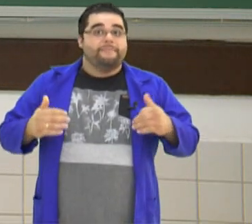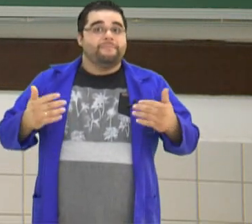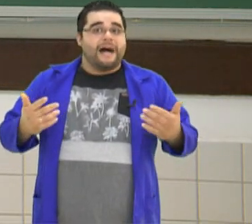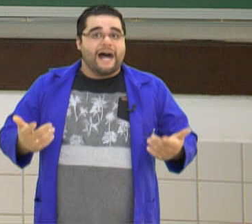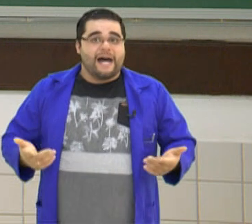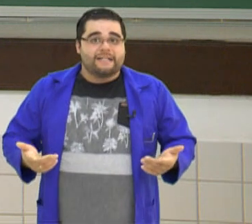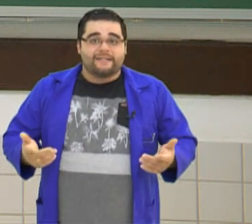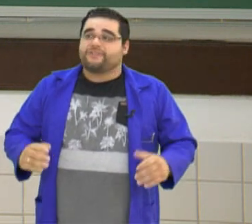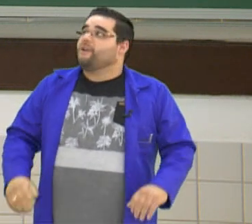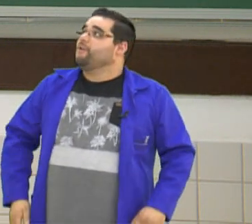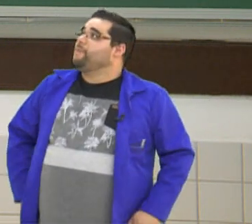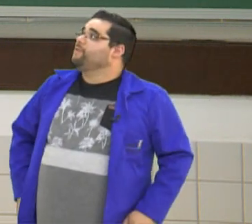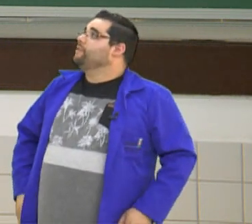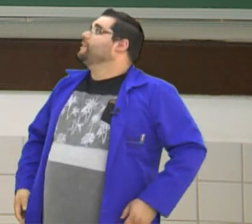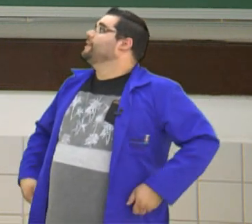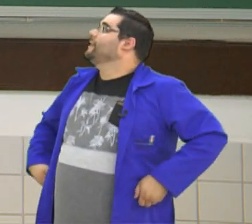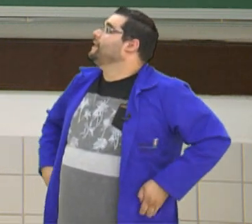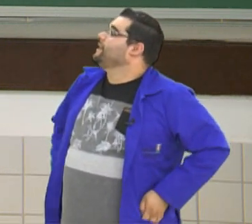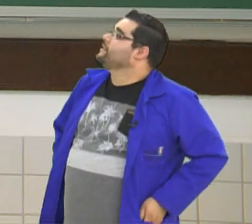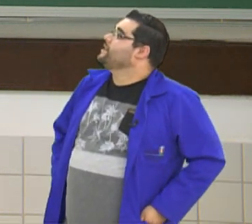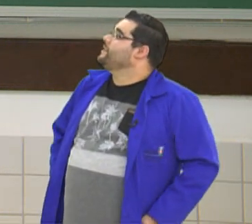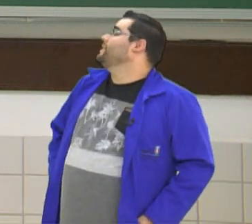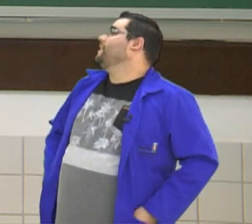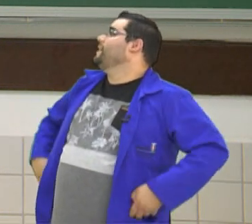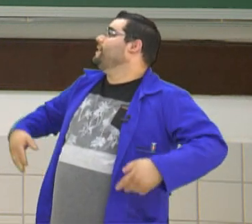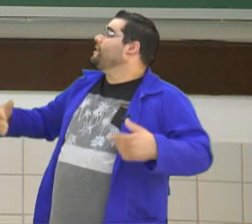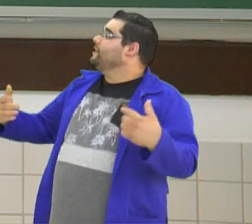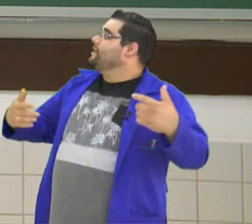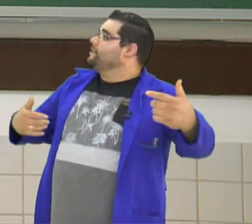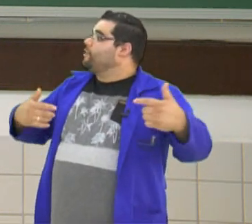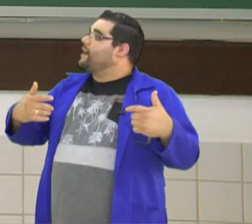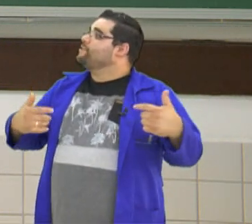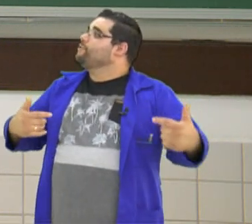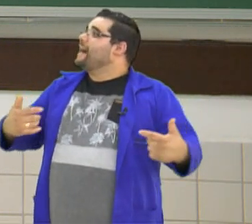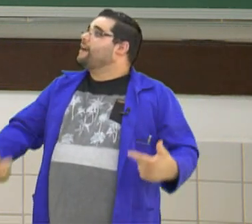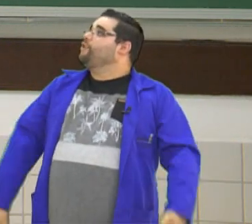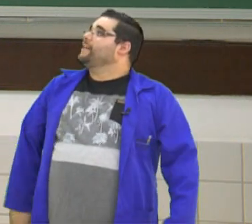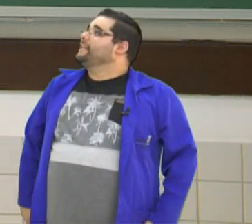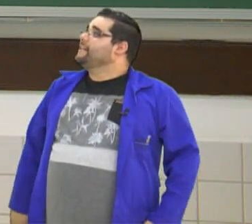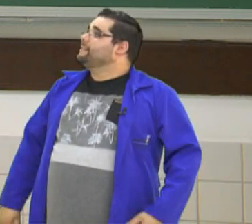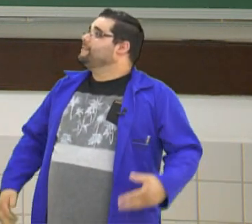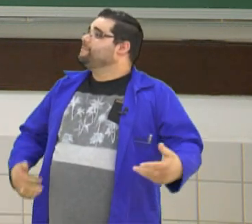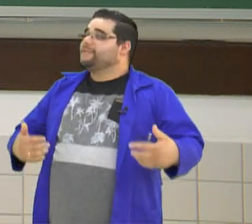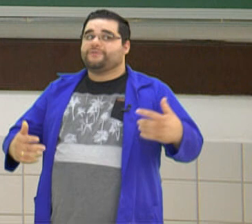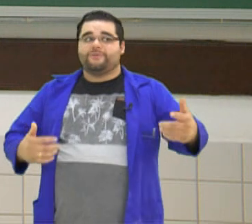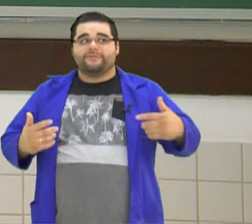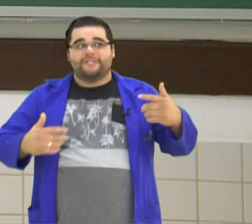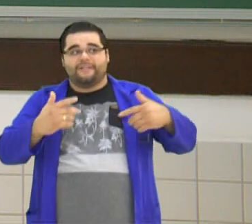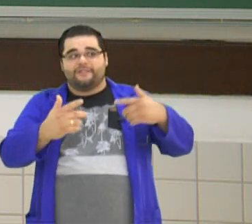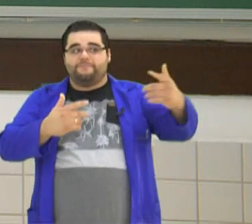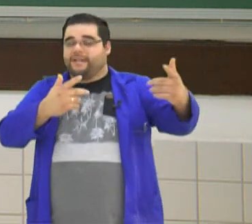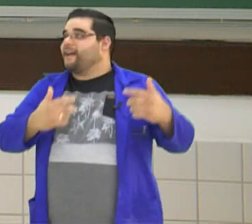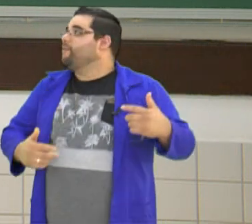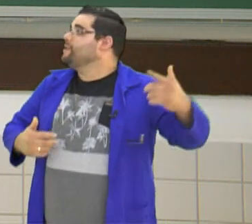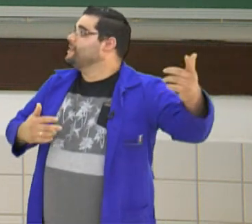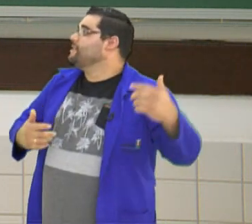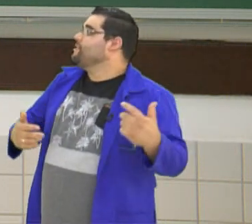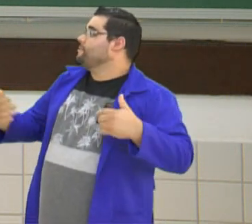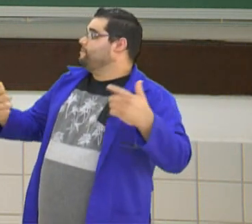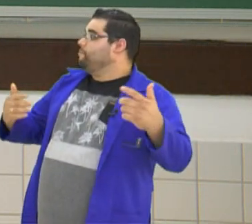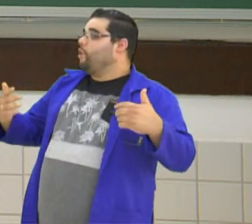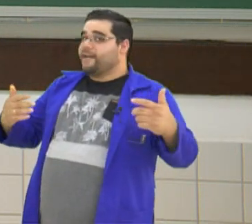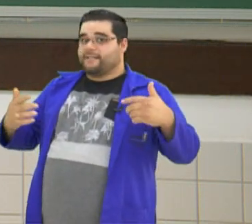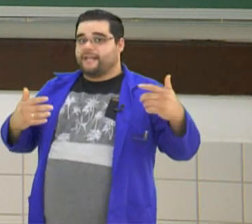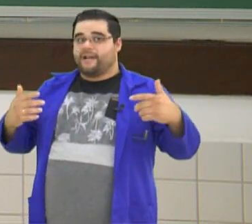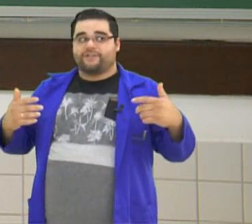Tranquilo? Mas, acho que, ô Paulo, acho que a gente vai ter que trocar de lugar agora, né? Eu preciso, assim, explicar o